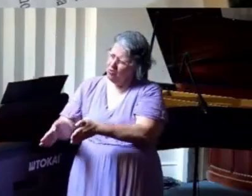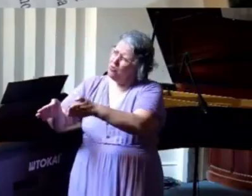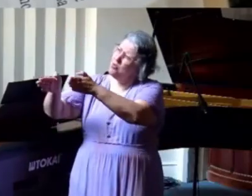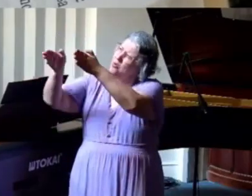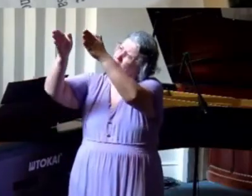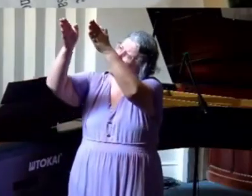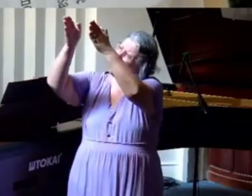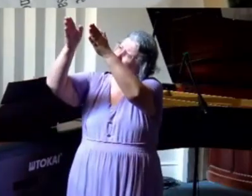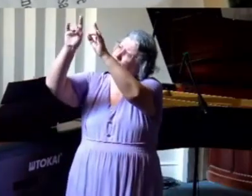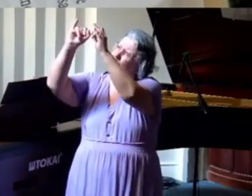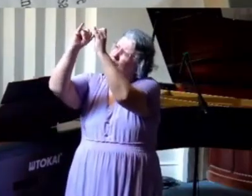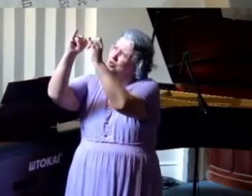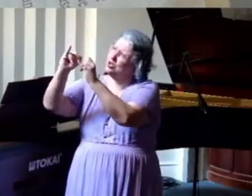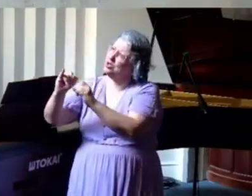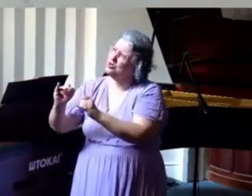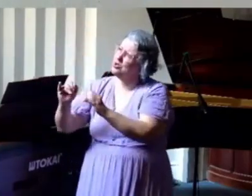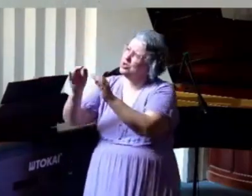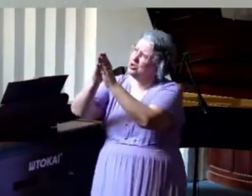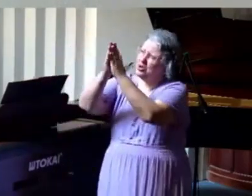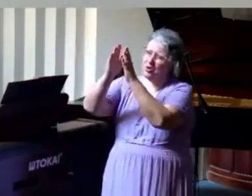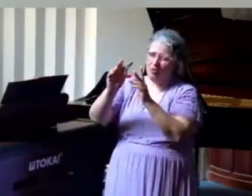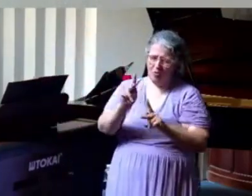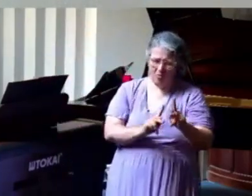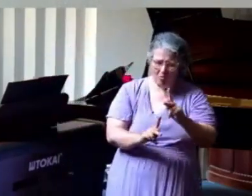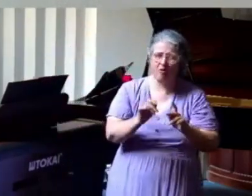nesses altos.